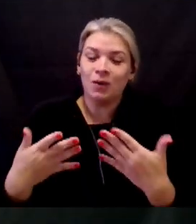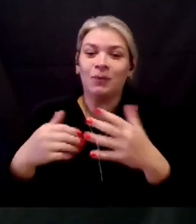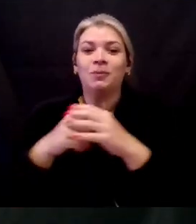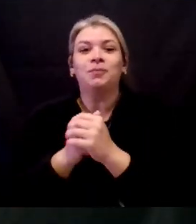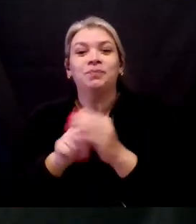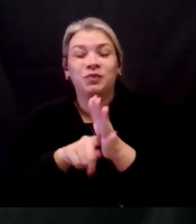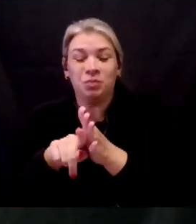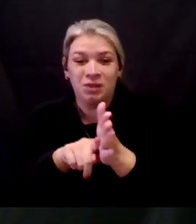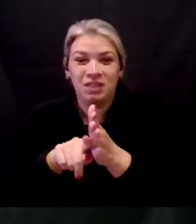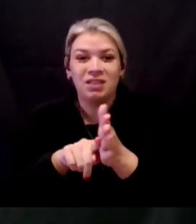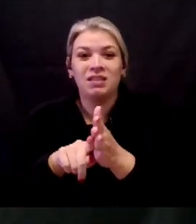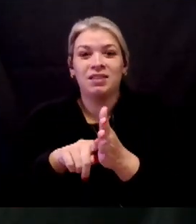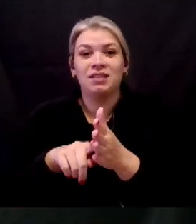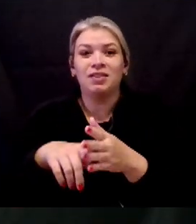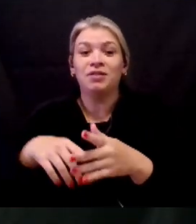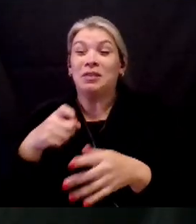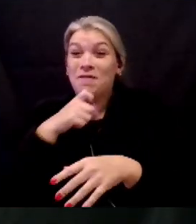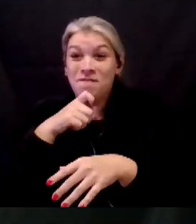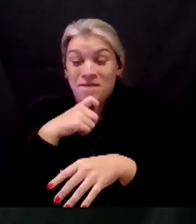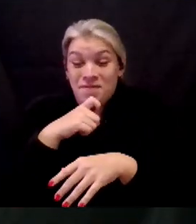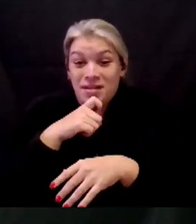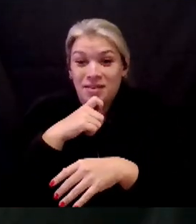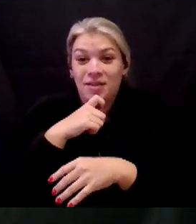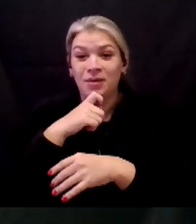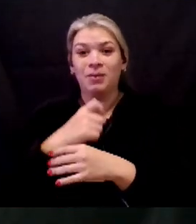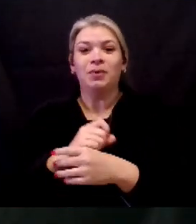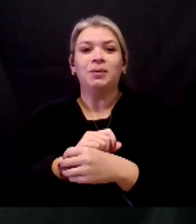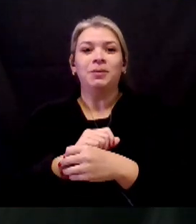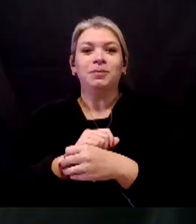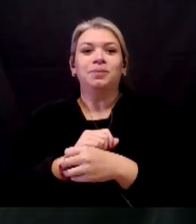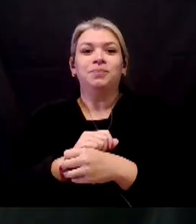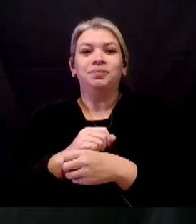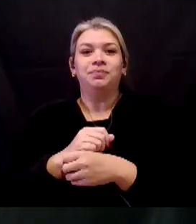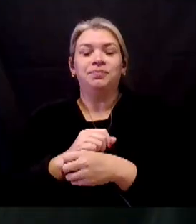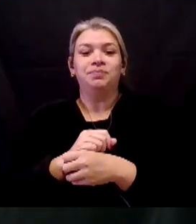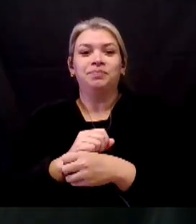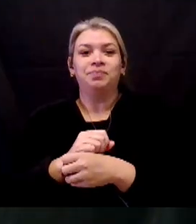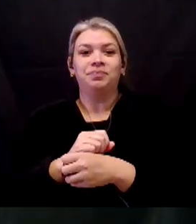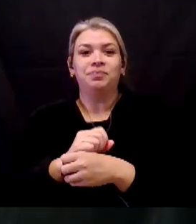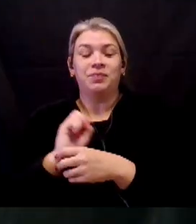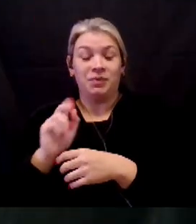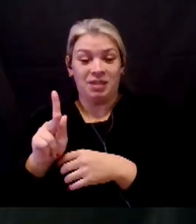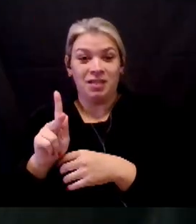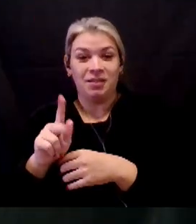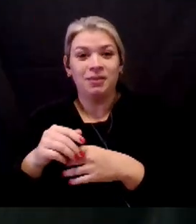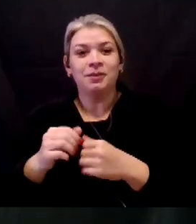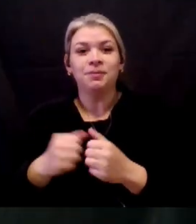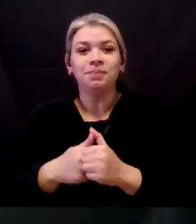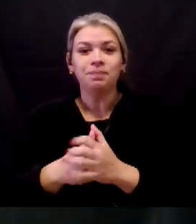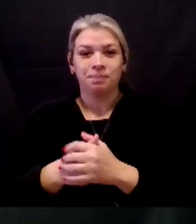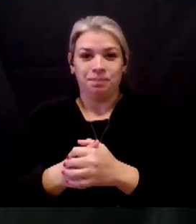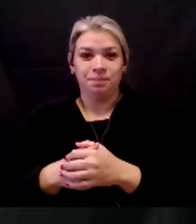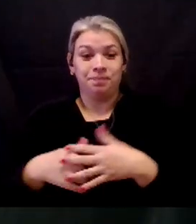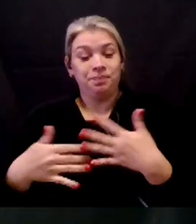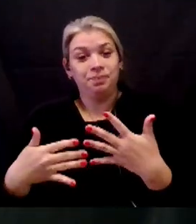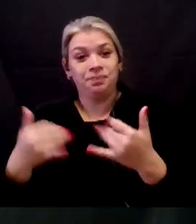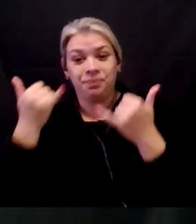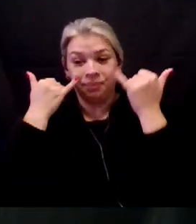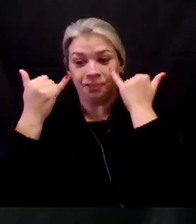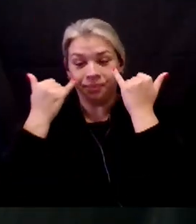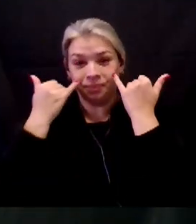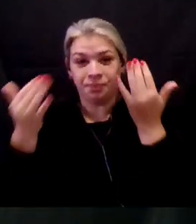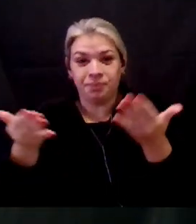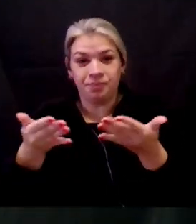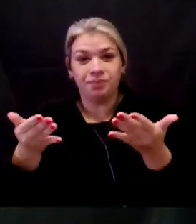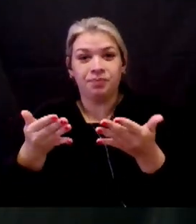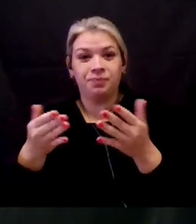literalmente um mega inverno. Então, todo mundo aquecidinho, tá bom? Gente, vamos com informação do nosso tema